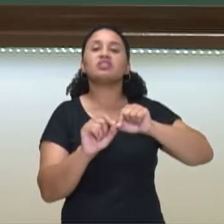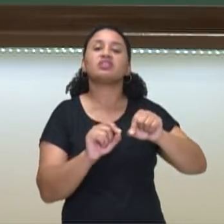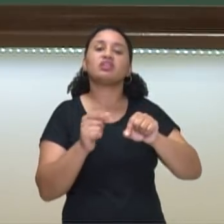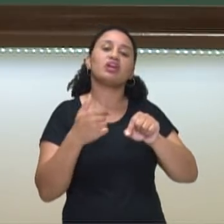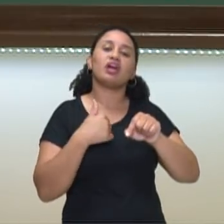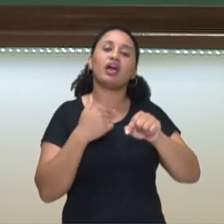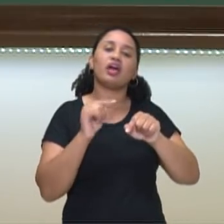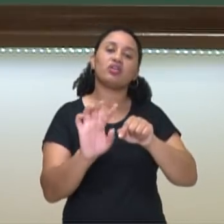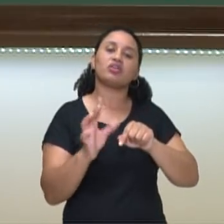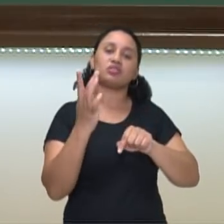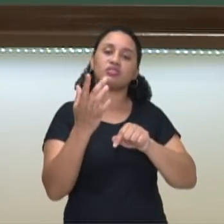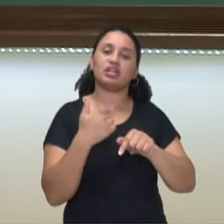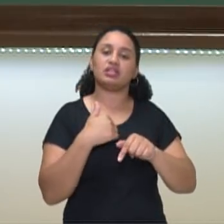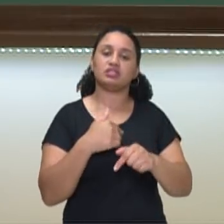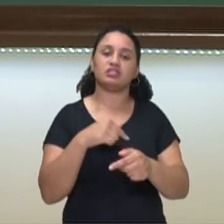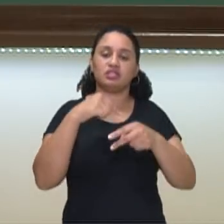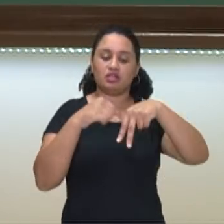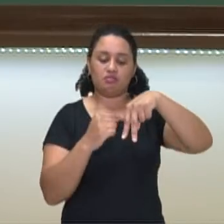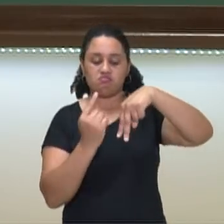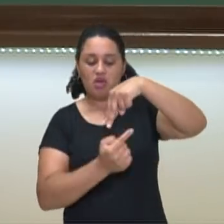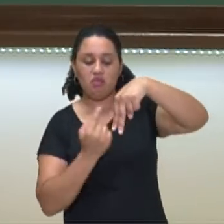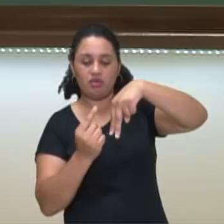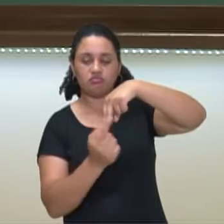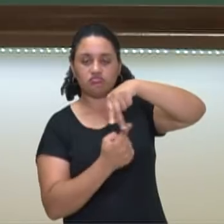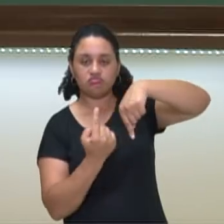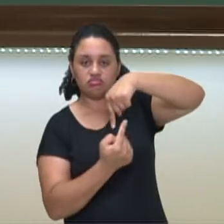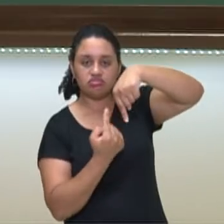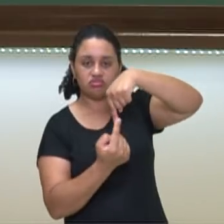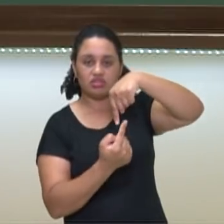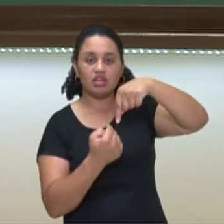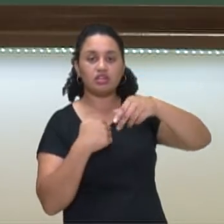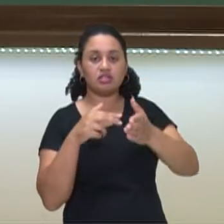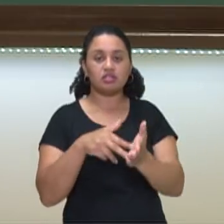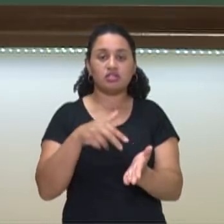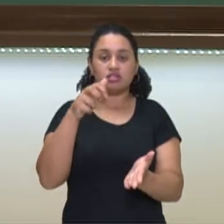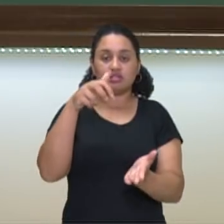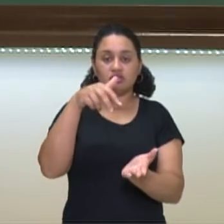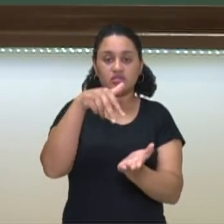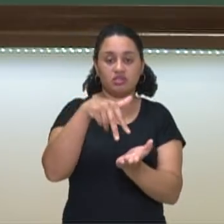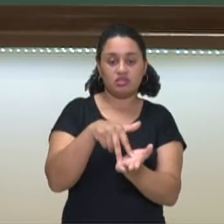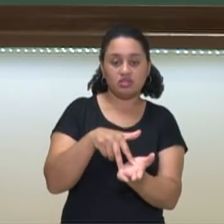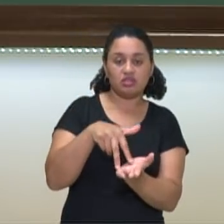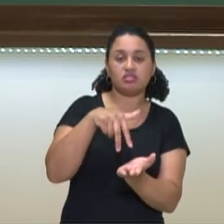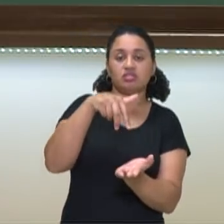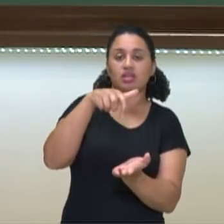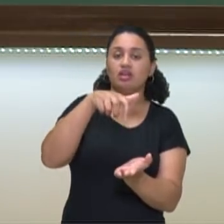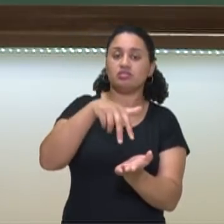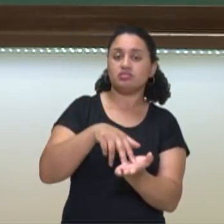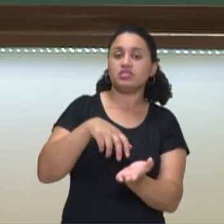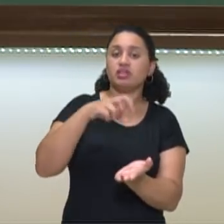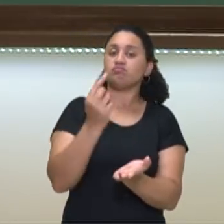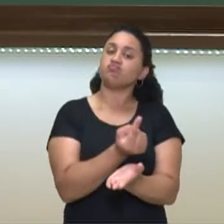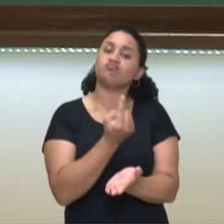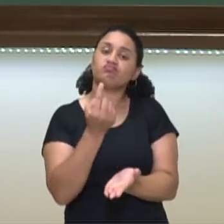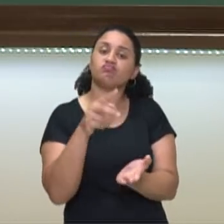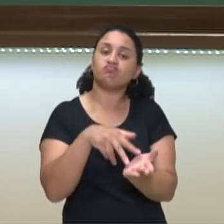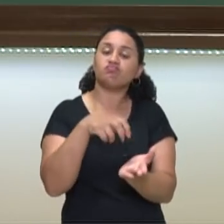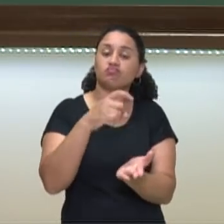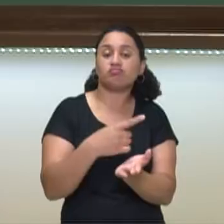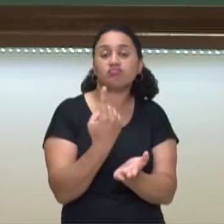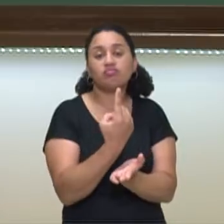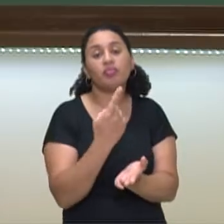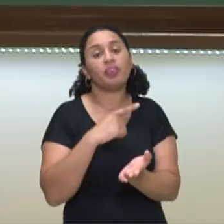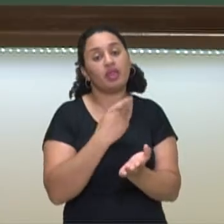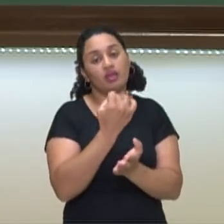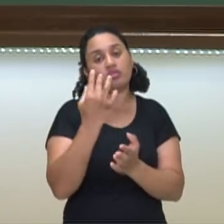em volta do seu eixo, e o salto é o deslocamento desse eixo, tirando o